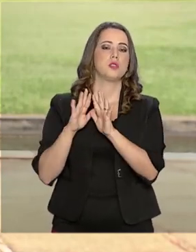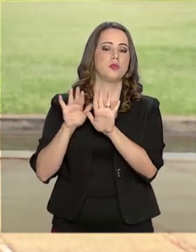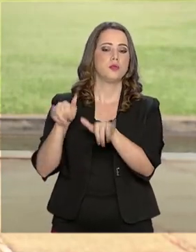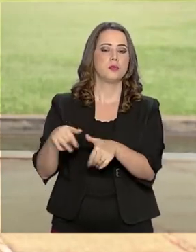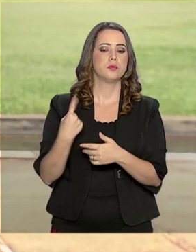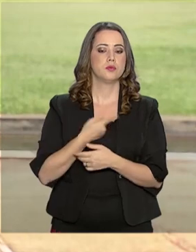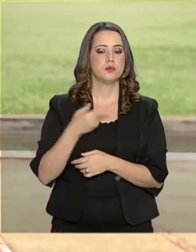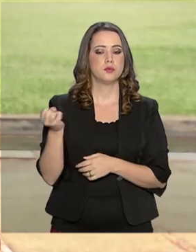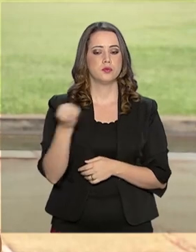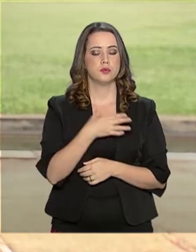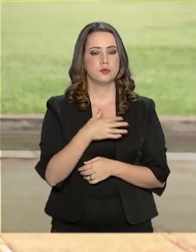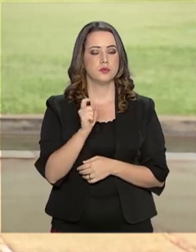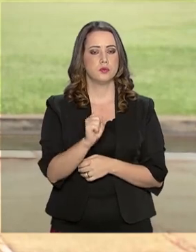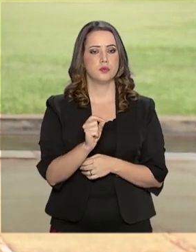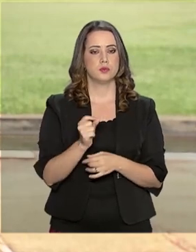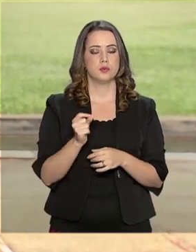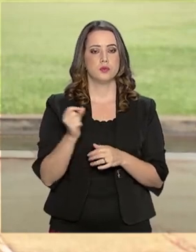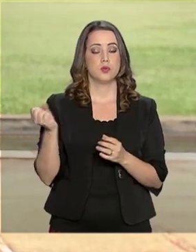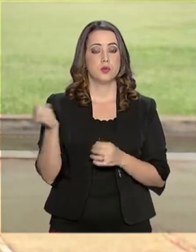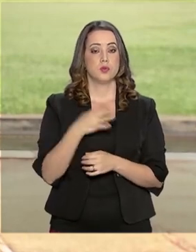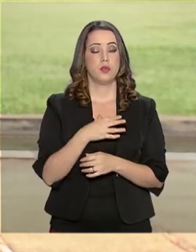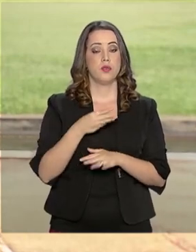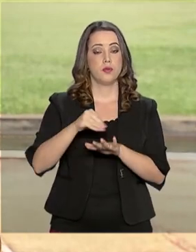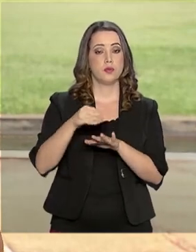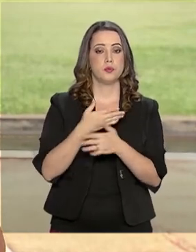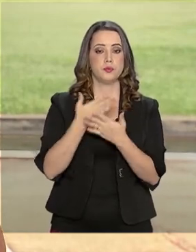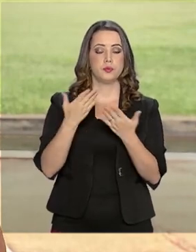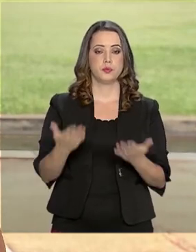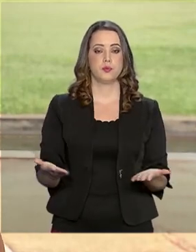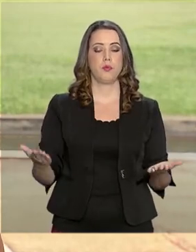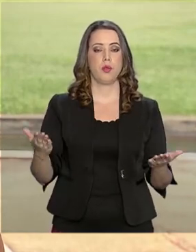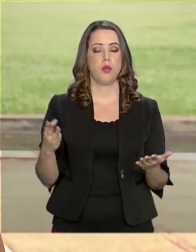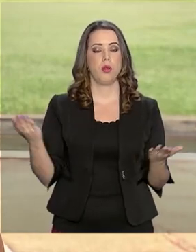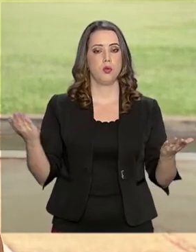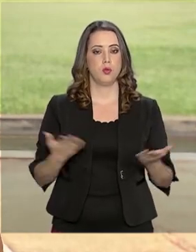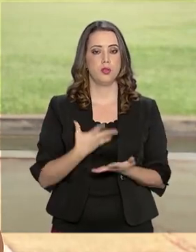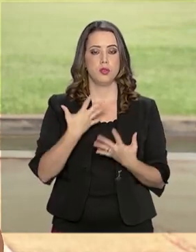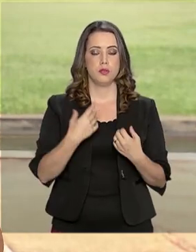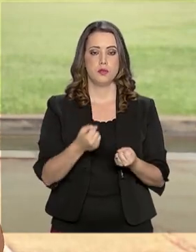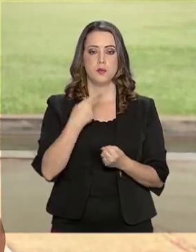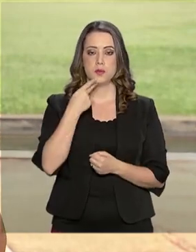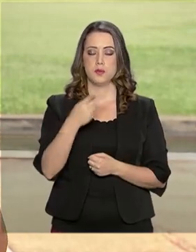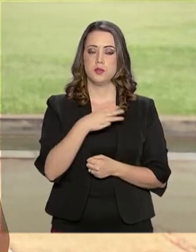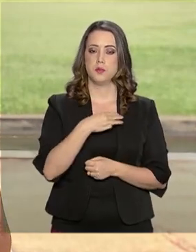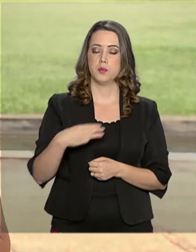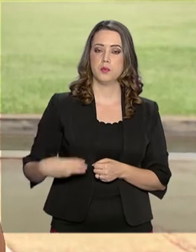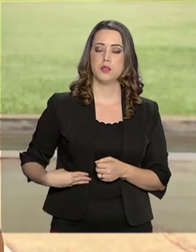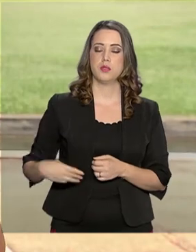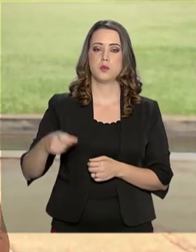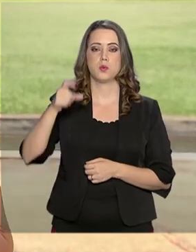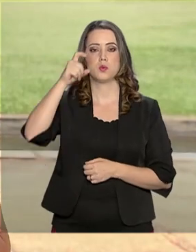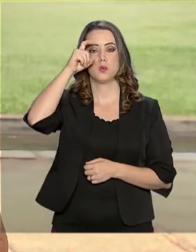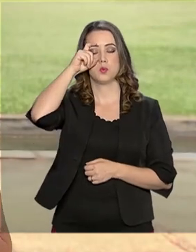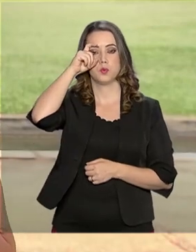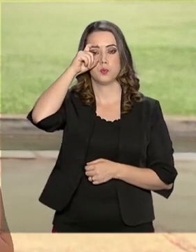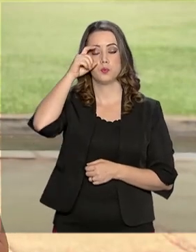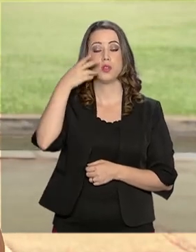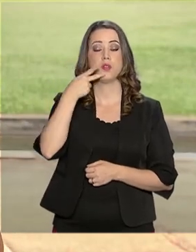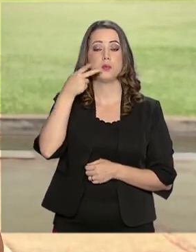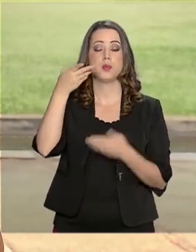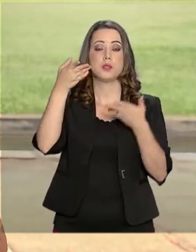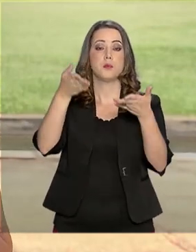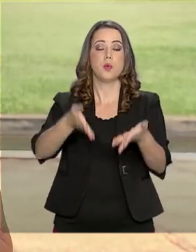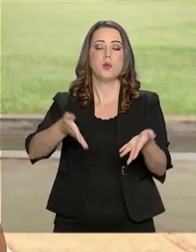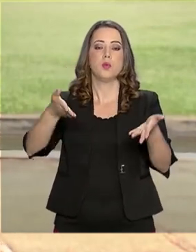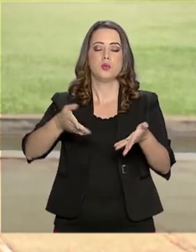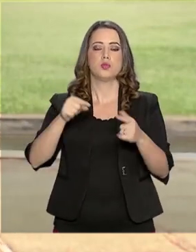a gente atualiza pra vocês vamos falar agora sobre o ministro da justiça e segurança pública sérgio moura porque ele participou hoje de uma reunião